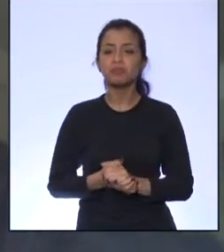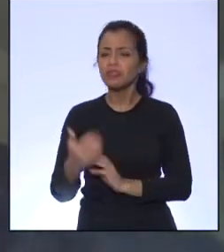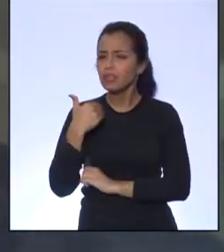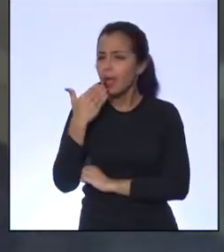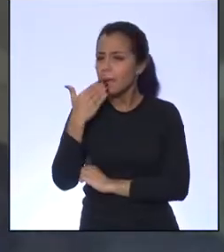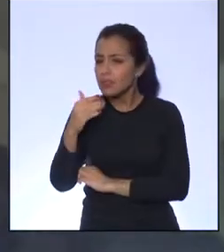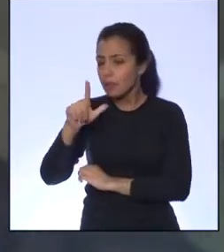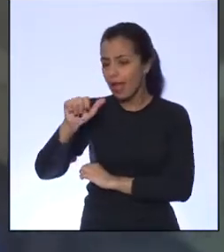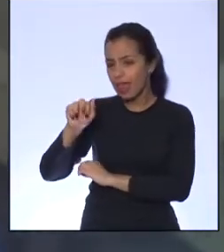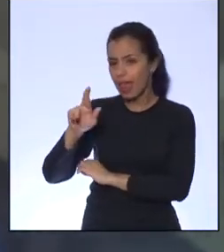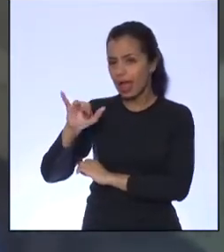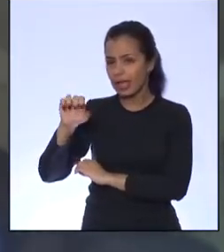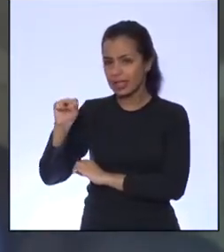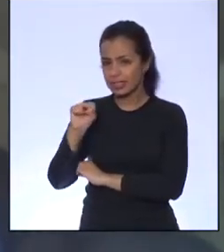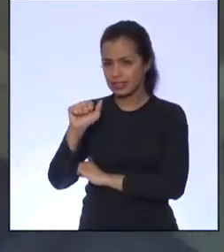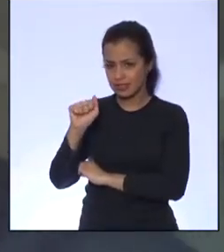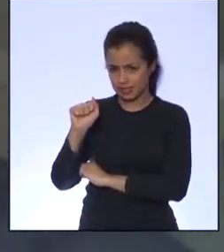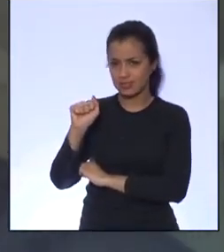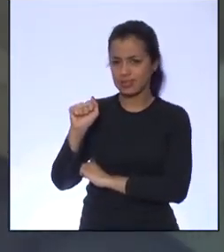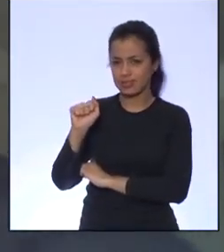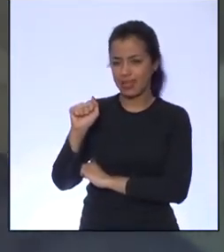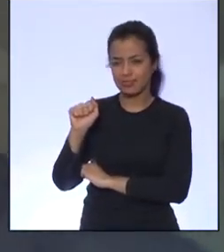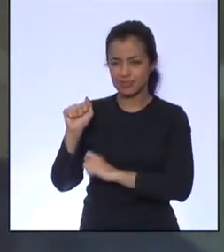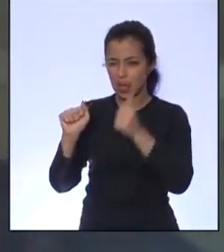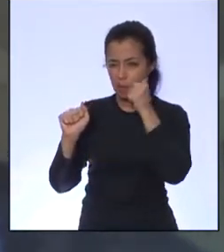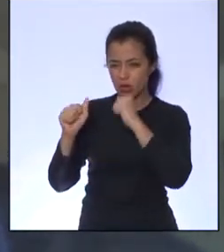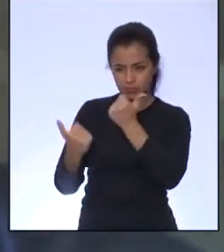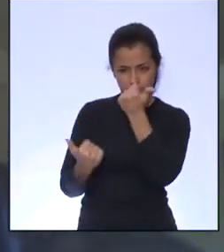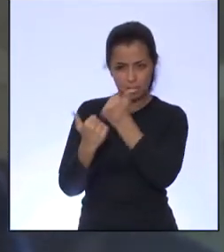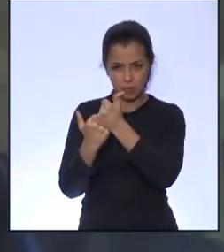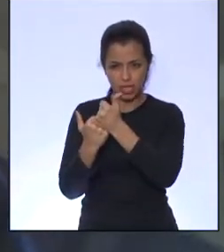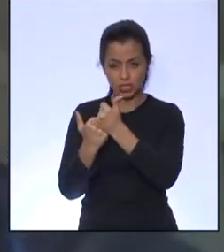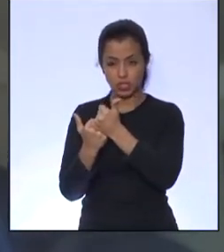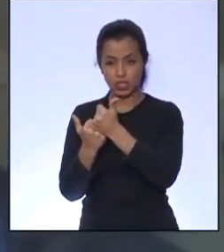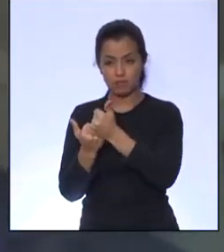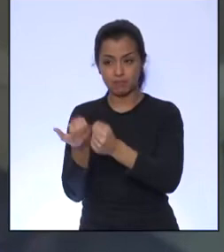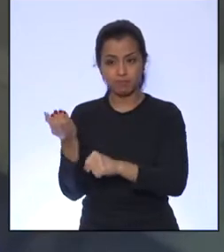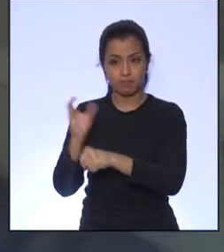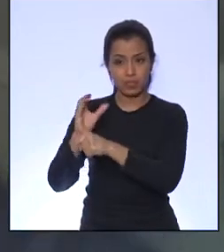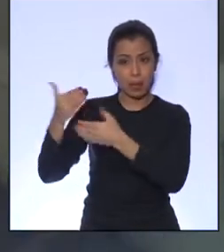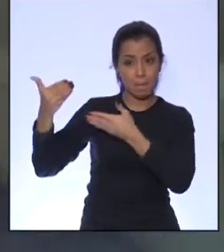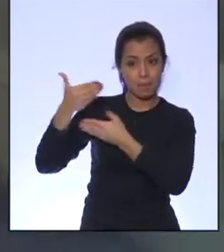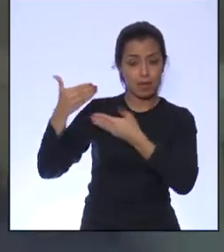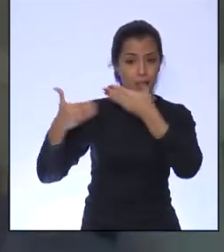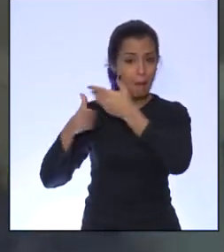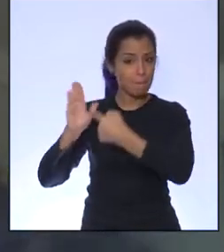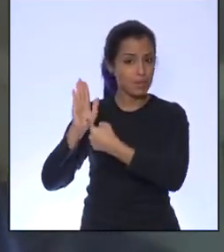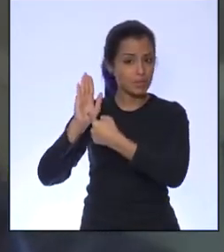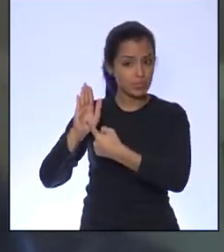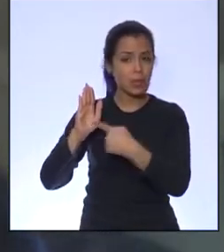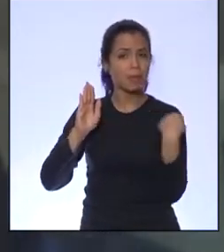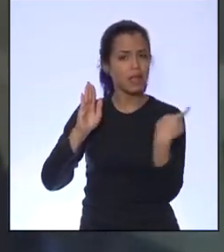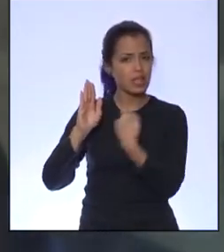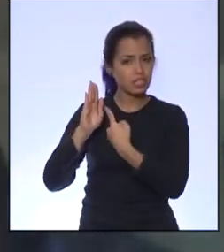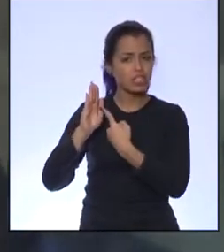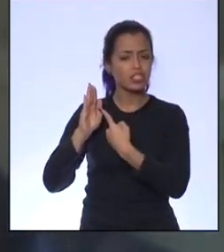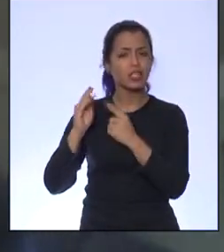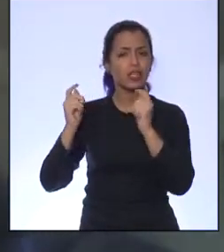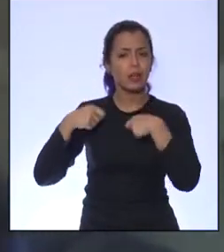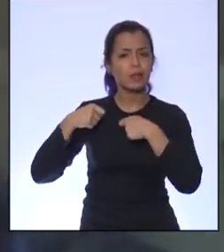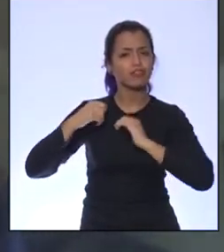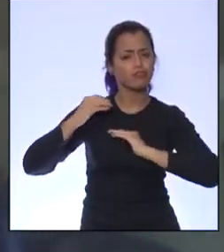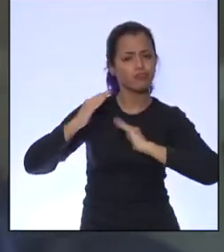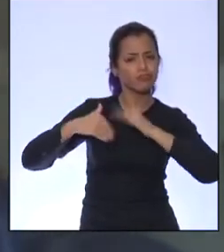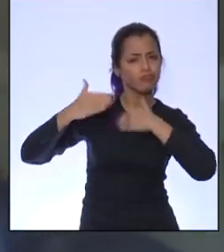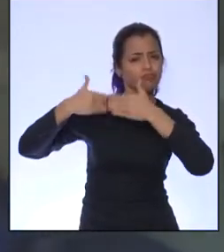está nos apoiando, que coloque a nossa apresentação para que a gente possa discorrer um pouco mais de